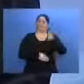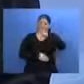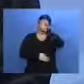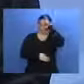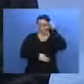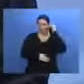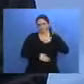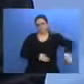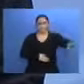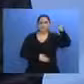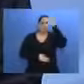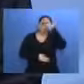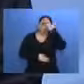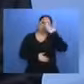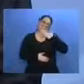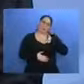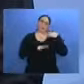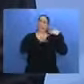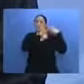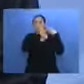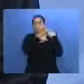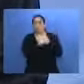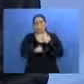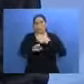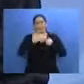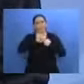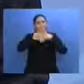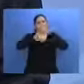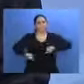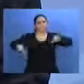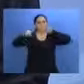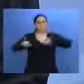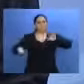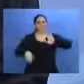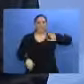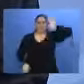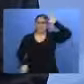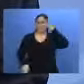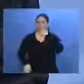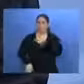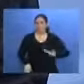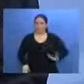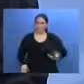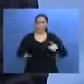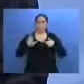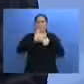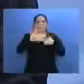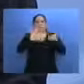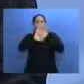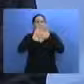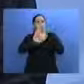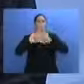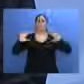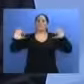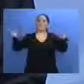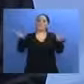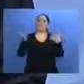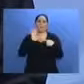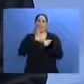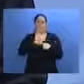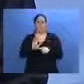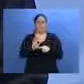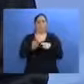Ao longo dessa campanha, procurei fazer a campanha em cima de propostas, que é isso que o cearense espera e que é isso que o cearense quer. Vocês sabem que eu